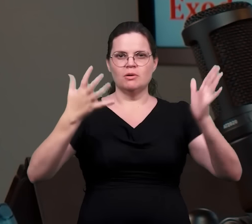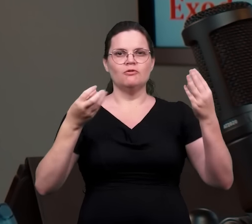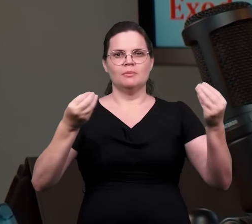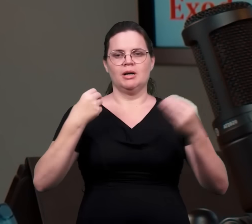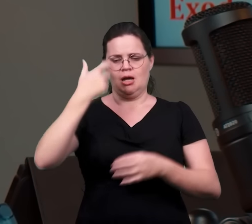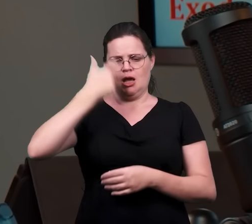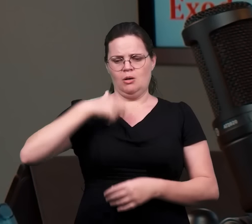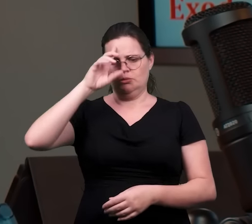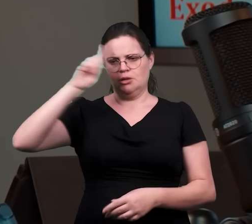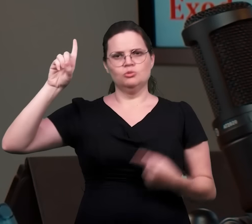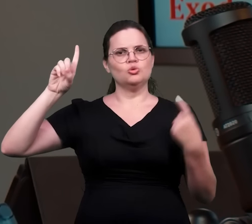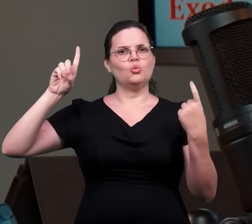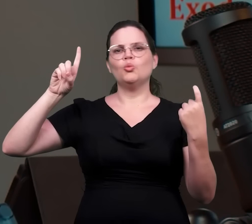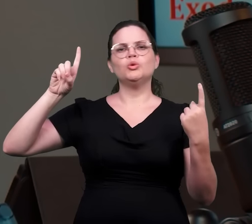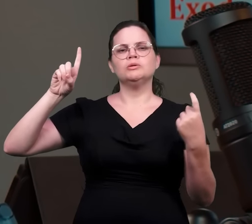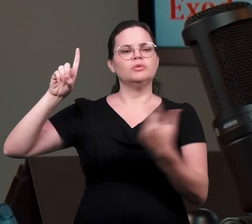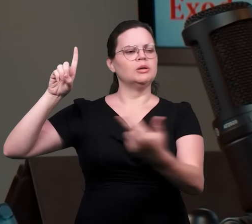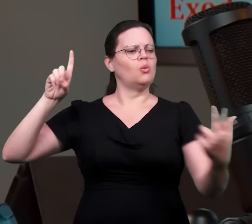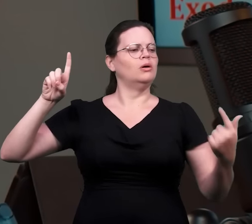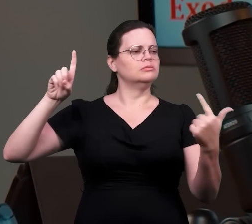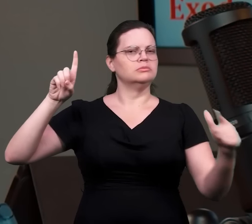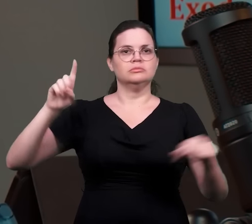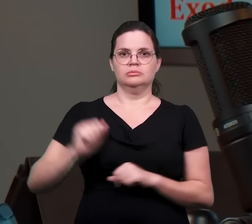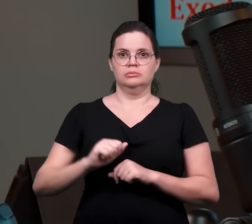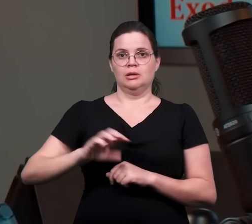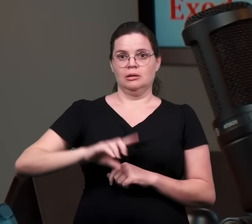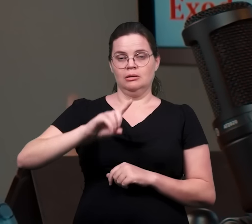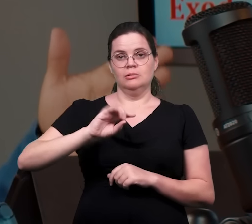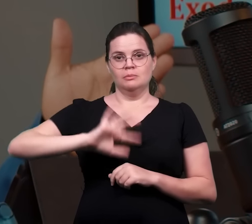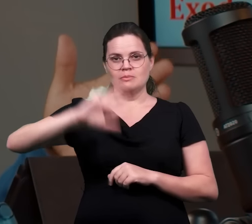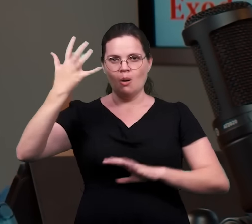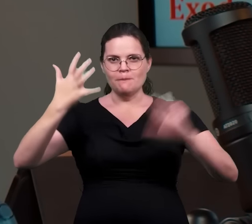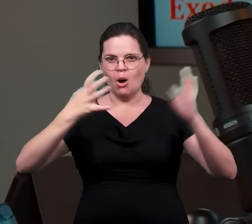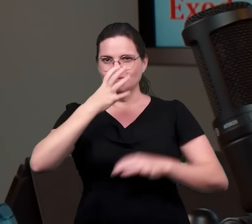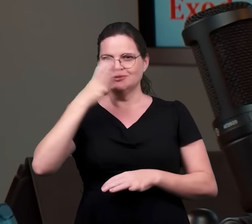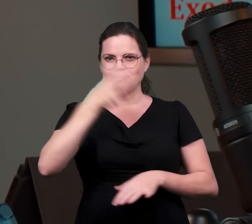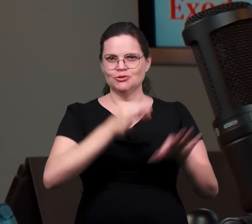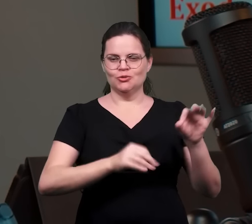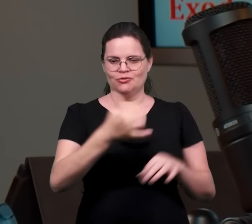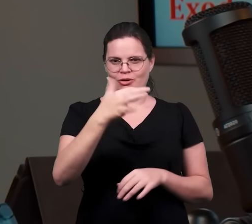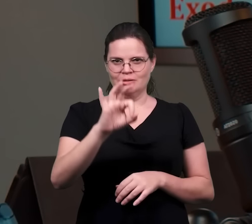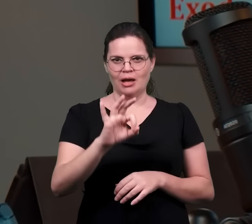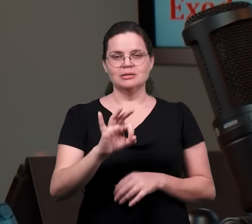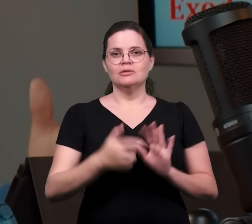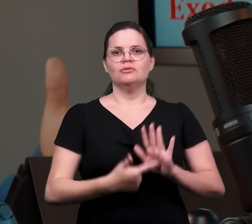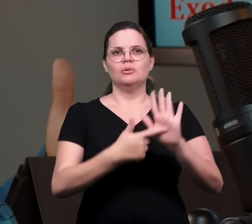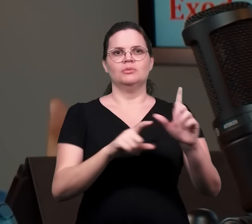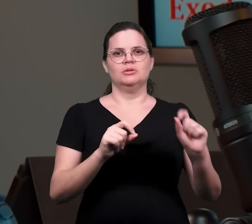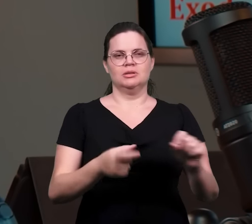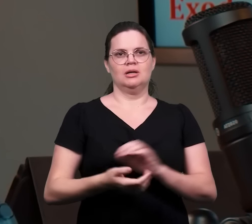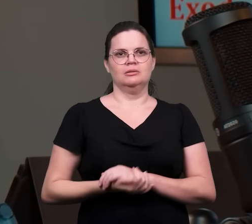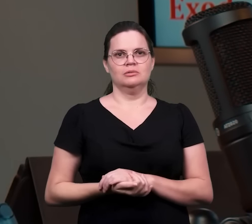ele é o único Deus verdadeiro. E os sinais foram evidenciando, embora Faraó tenha dito, né, tão